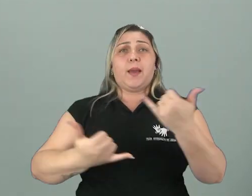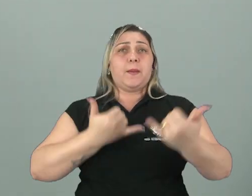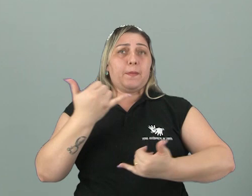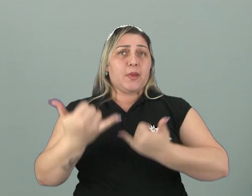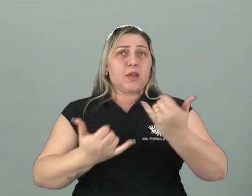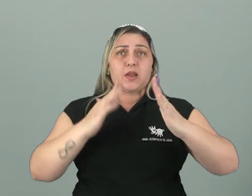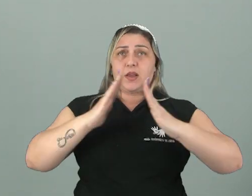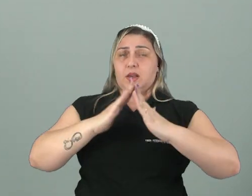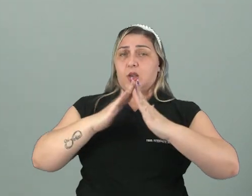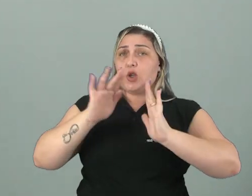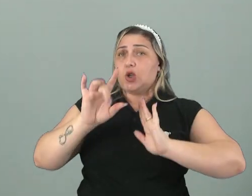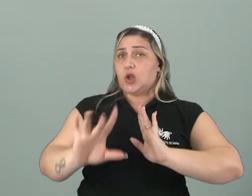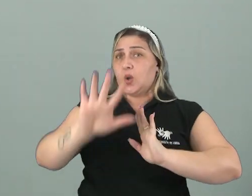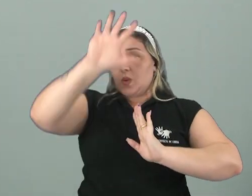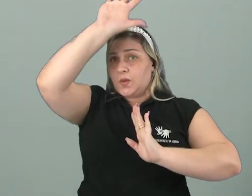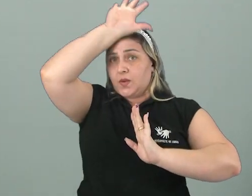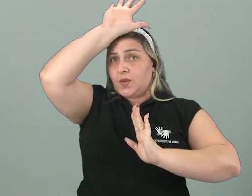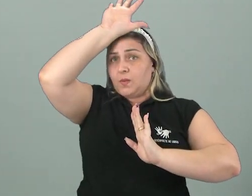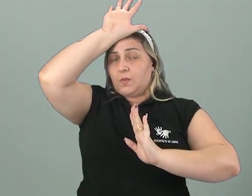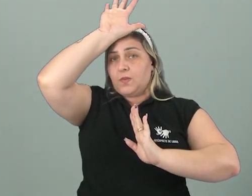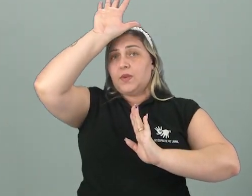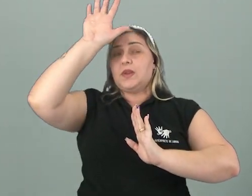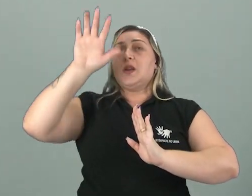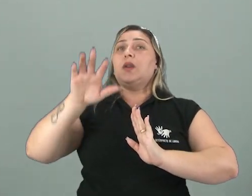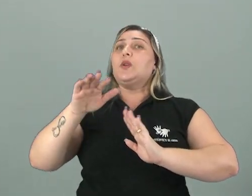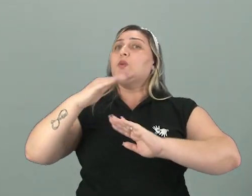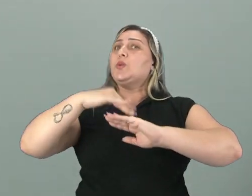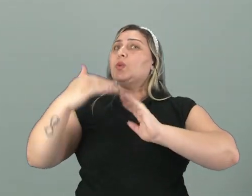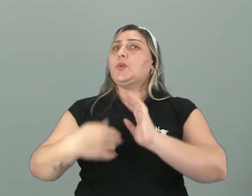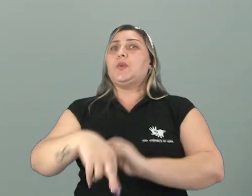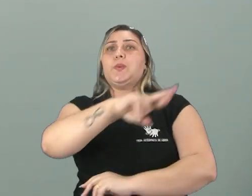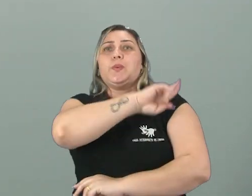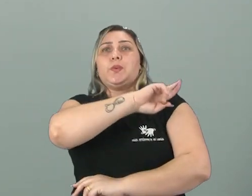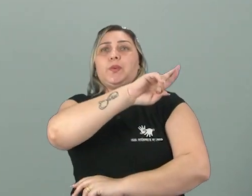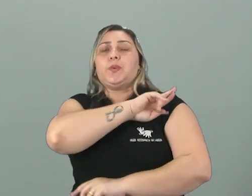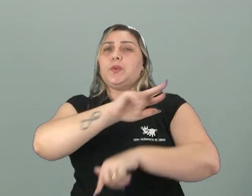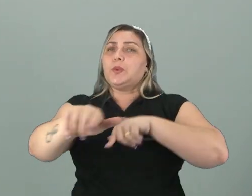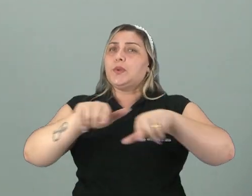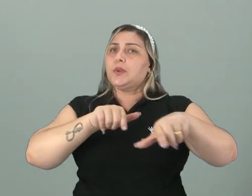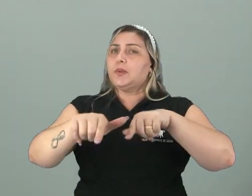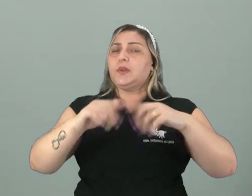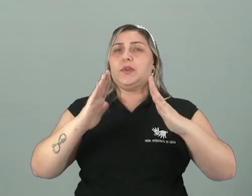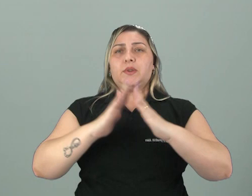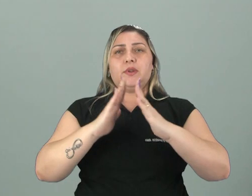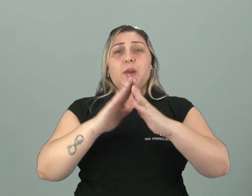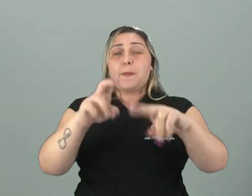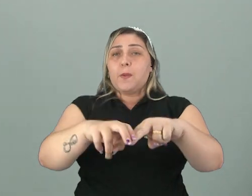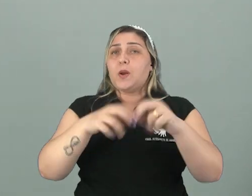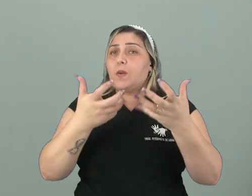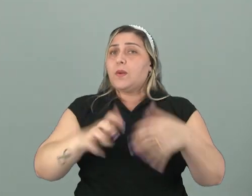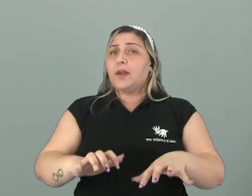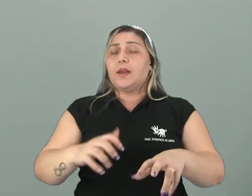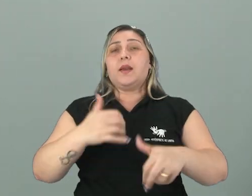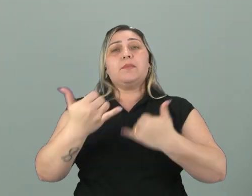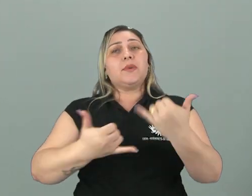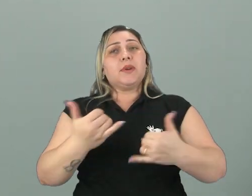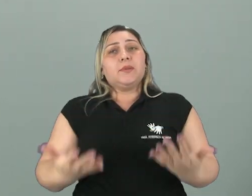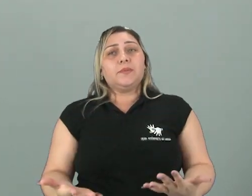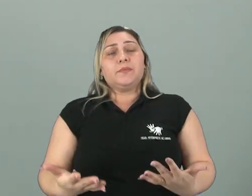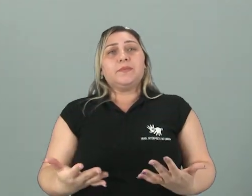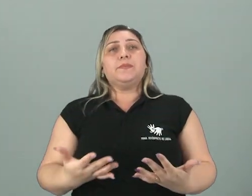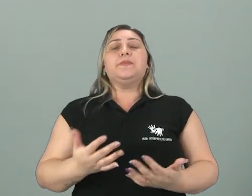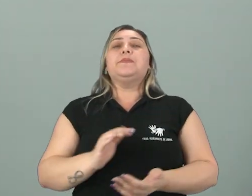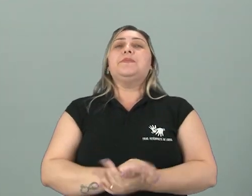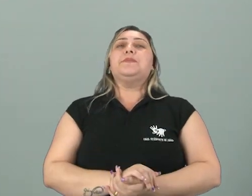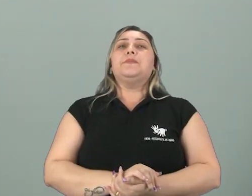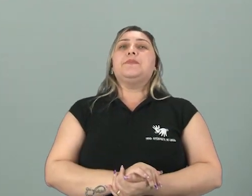brincando de casinha, só que o Cebolinha, ele ficou com toda a responsabilidade do trabalho de casa. Por isso que ele não queria mais brincar. Vamos